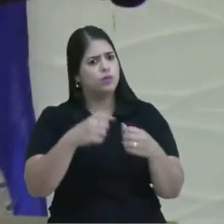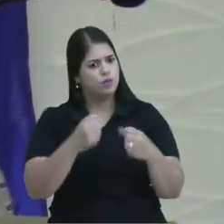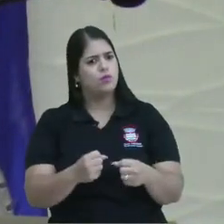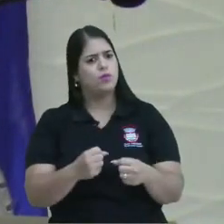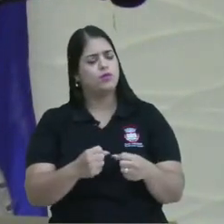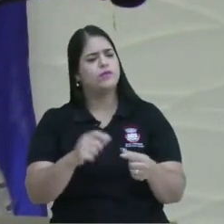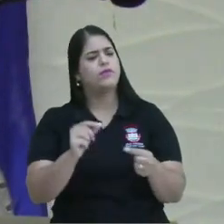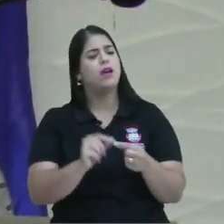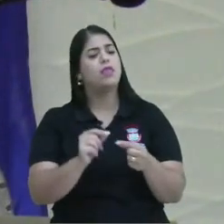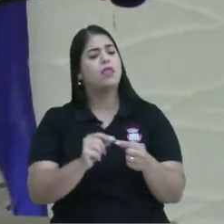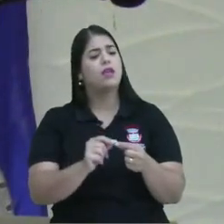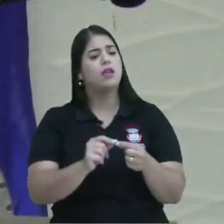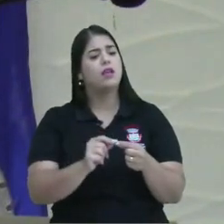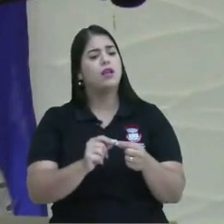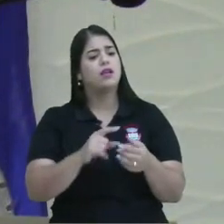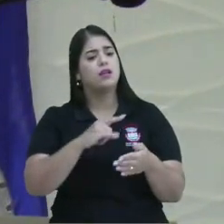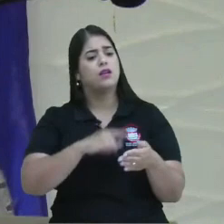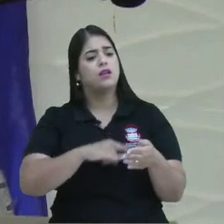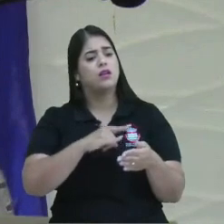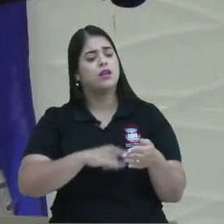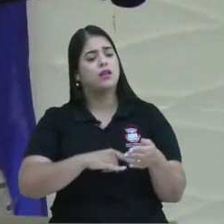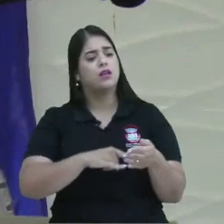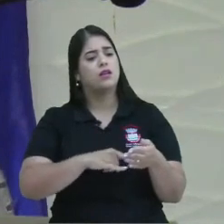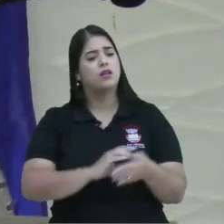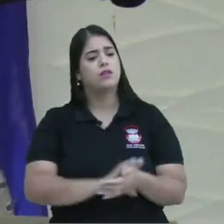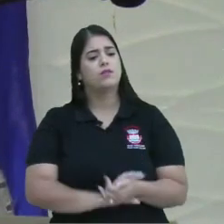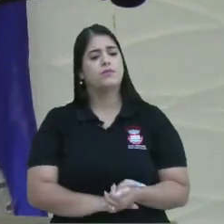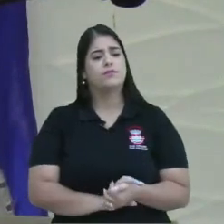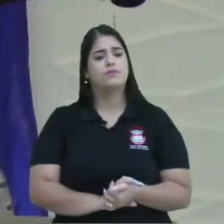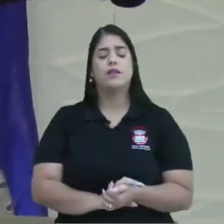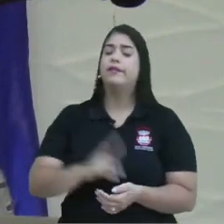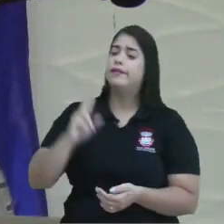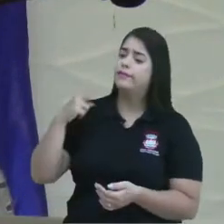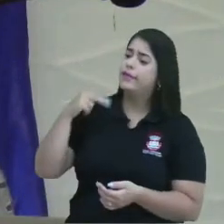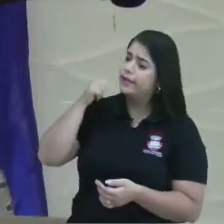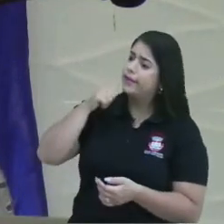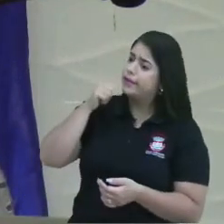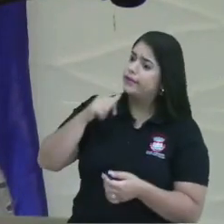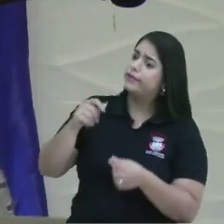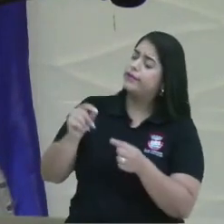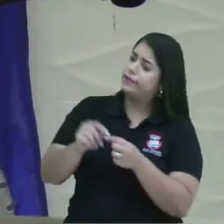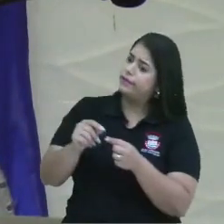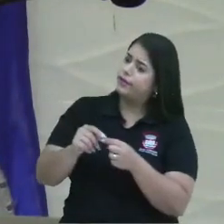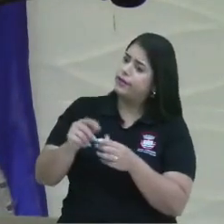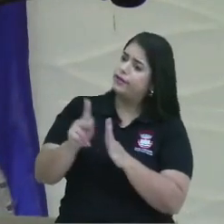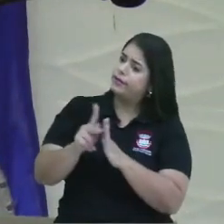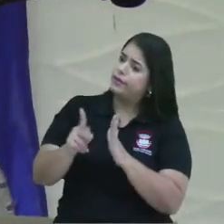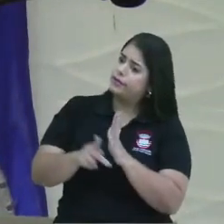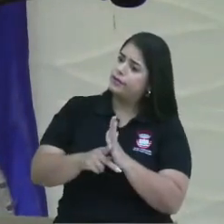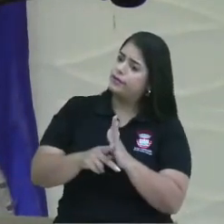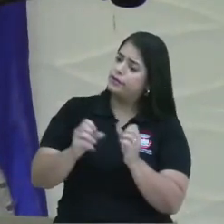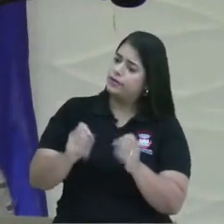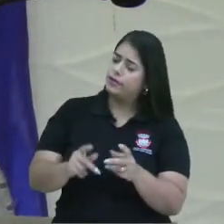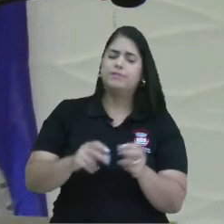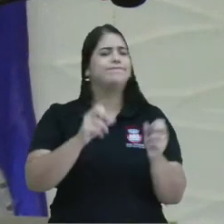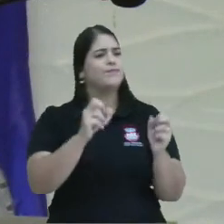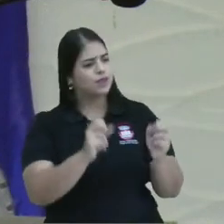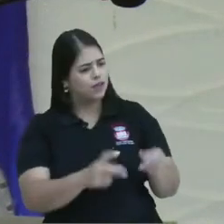possa fazer essa carteirinha. Vereador, a senhora, né, faz o projeto. Depois refaz, a gente faz, sim, a gente faz aqui. Muito bem, pode, beleza? Ser, pode